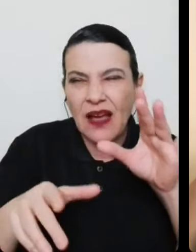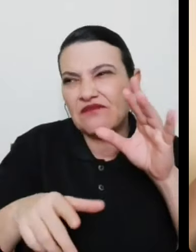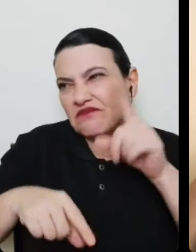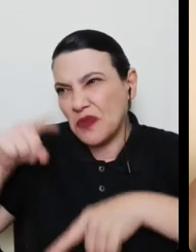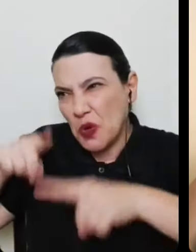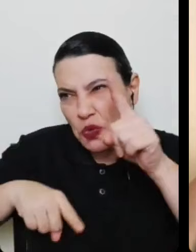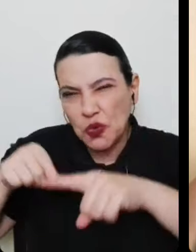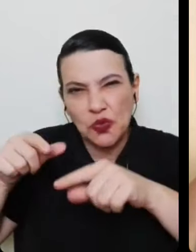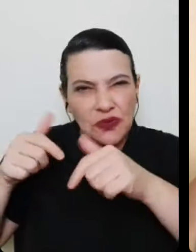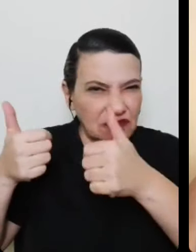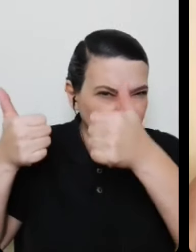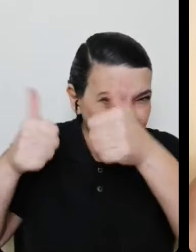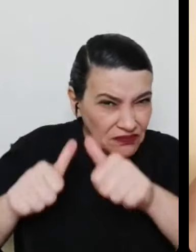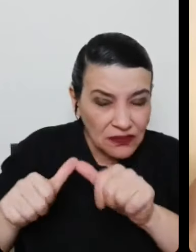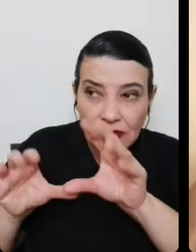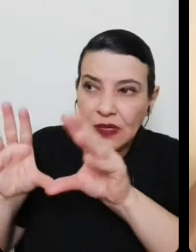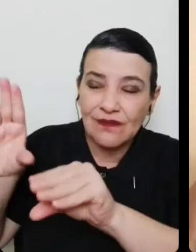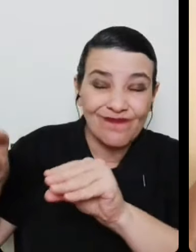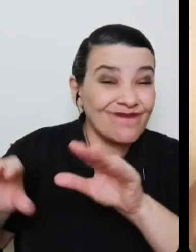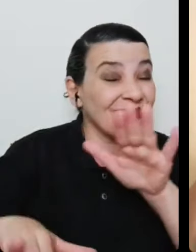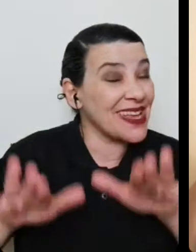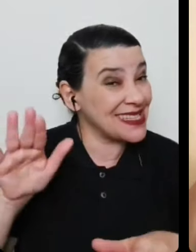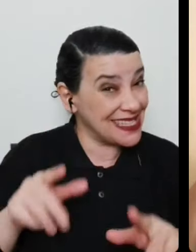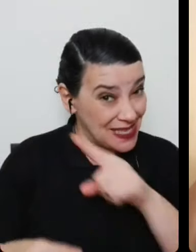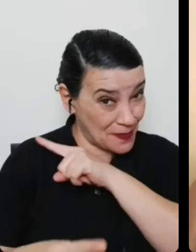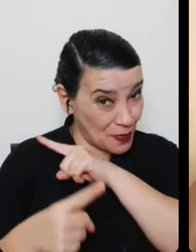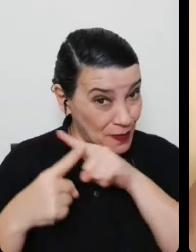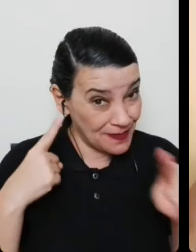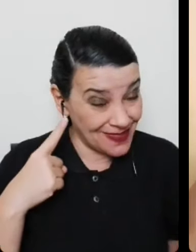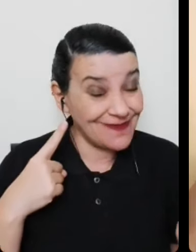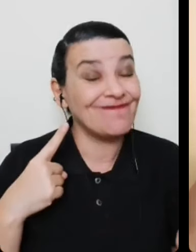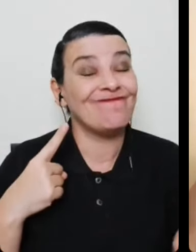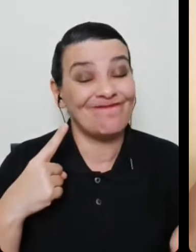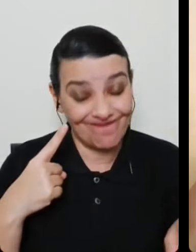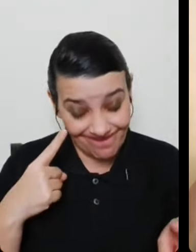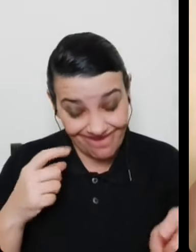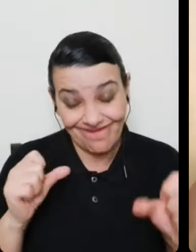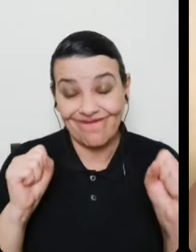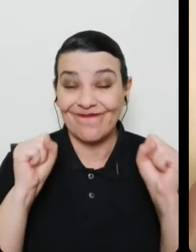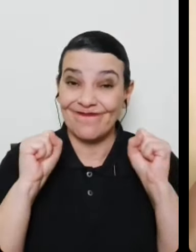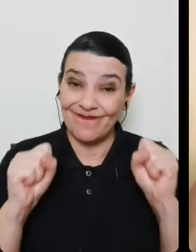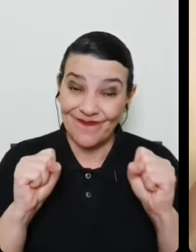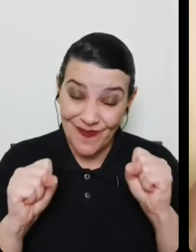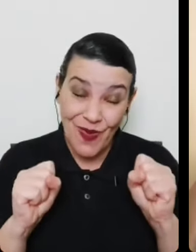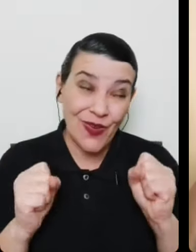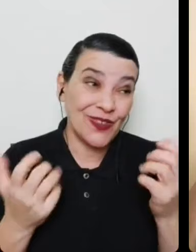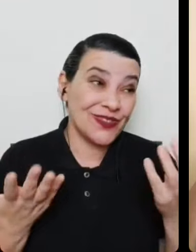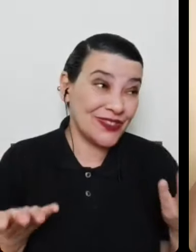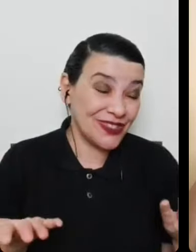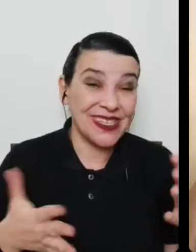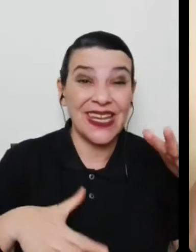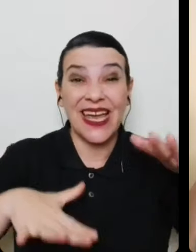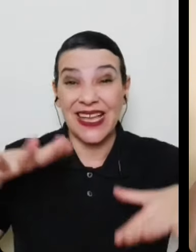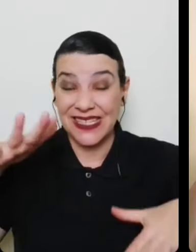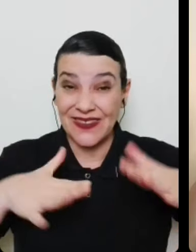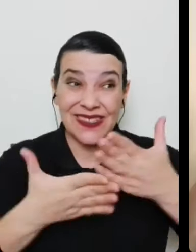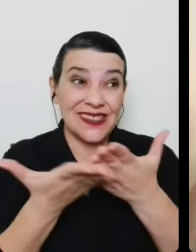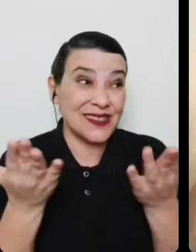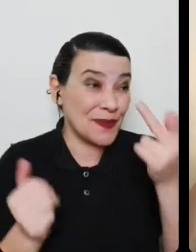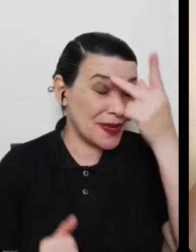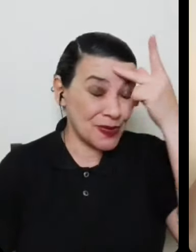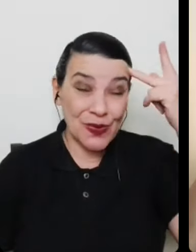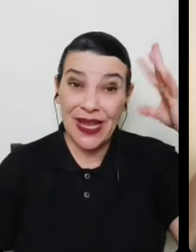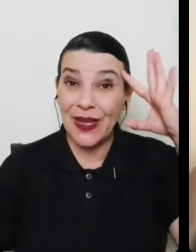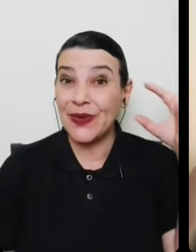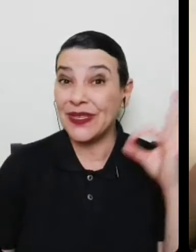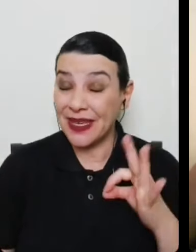se permite o toque, muitas questões realmente pertinentes e importantes são levadas em conta, e a gente